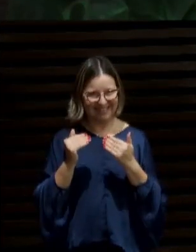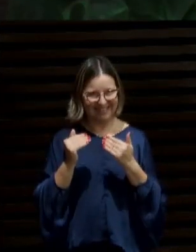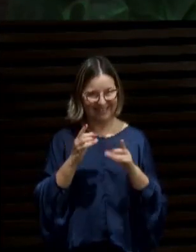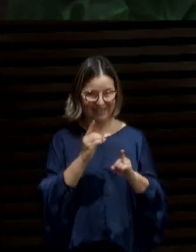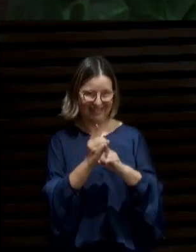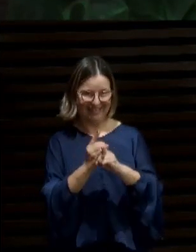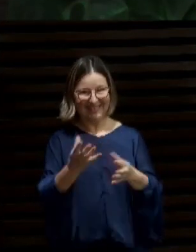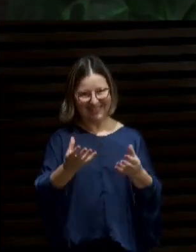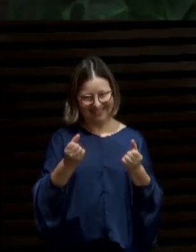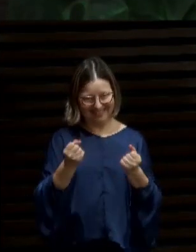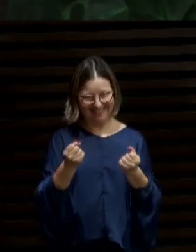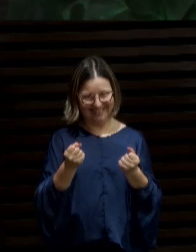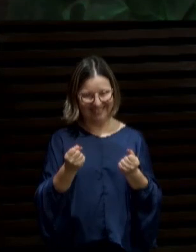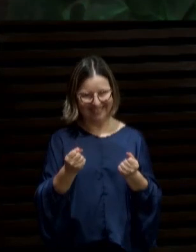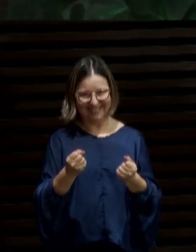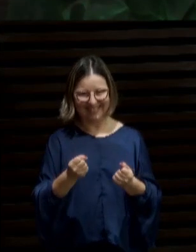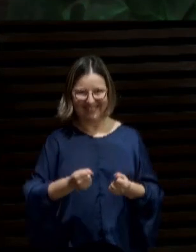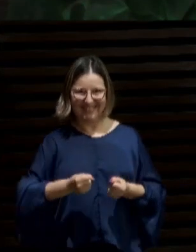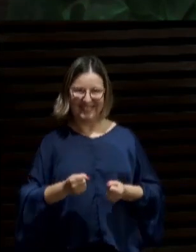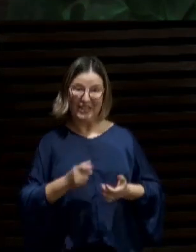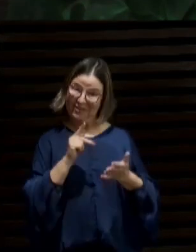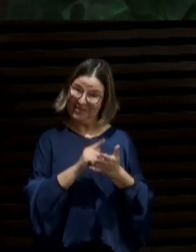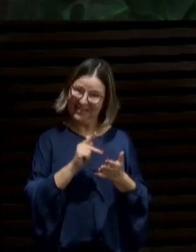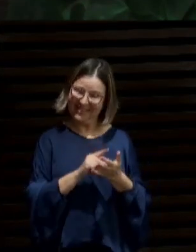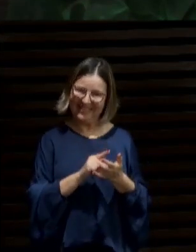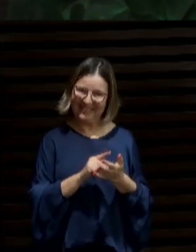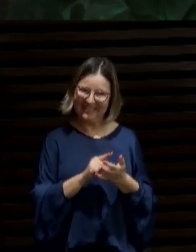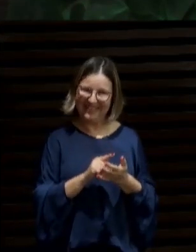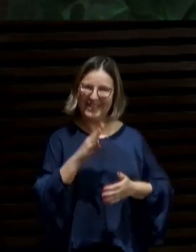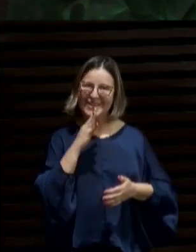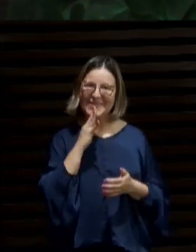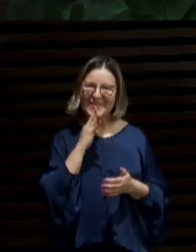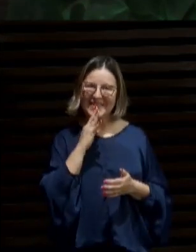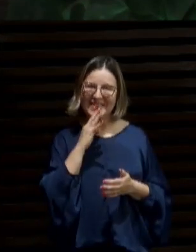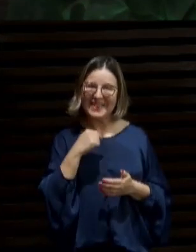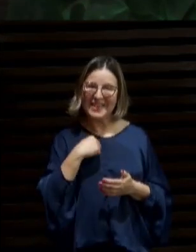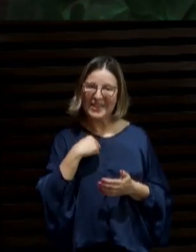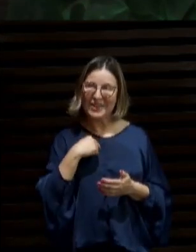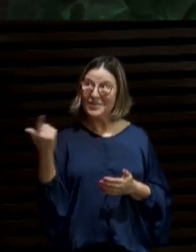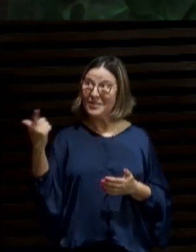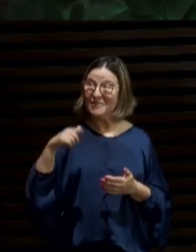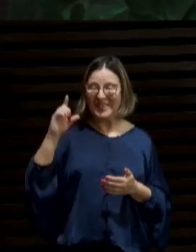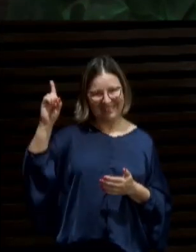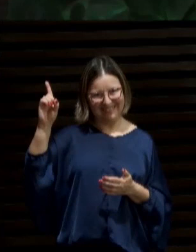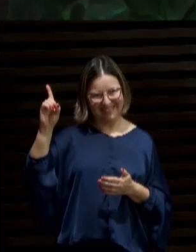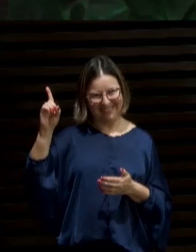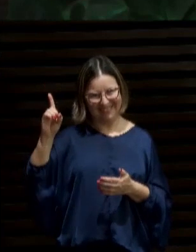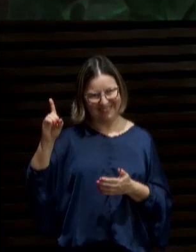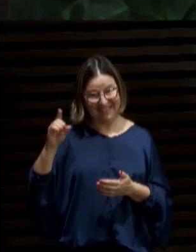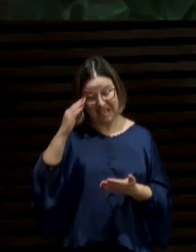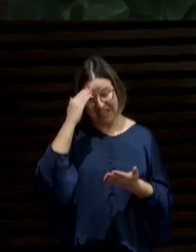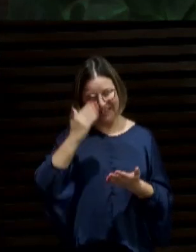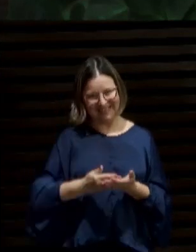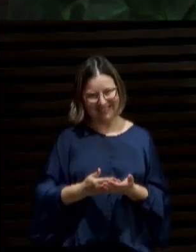eles receberam, e verdadeiramente conheceram que eu saí de ti, e